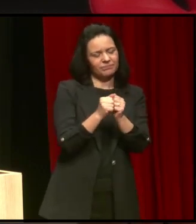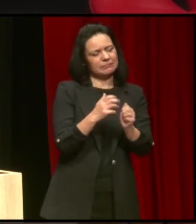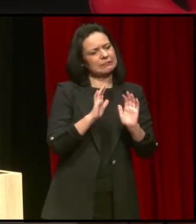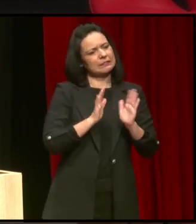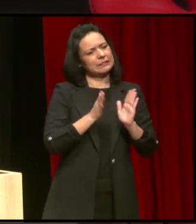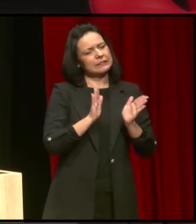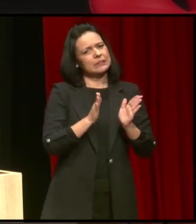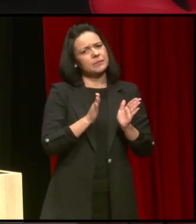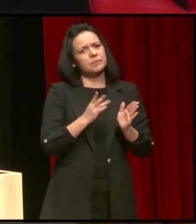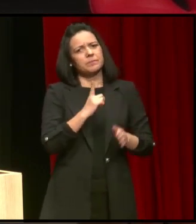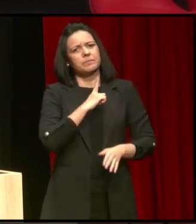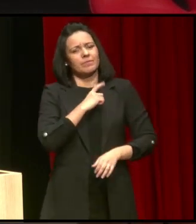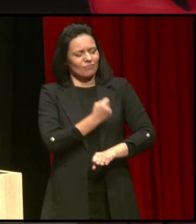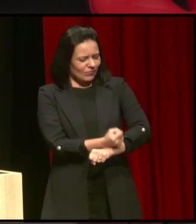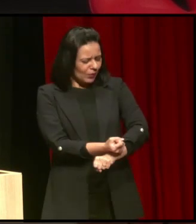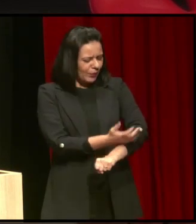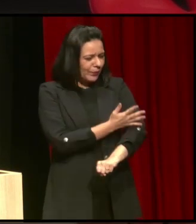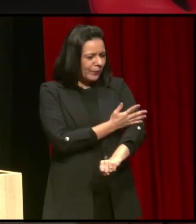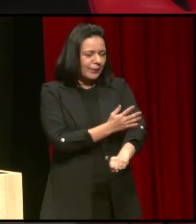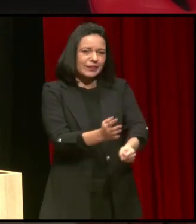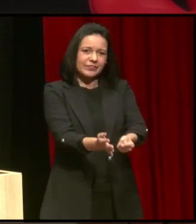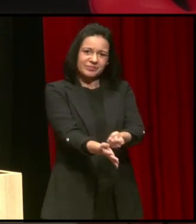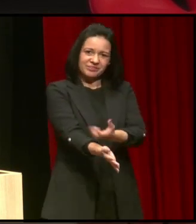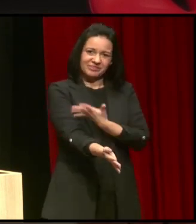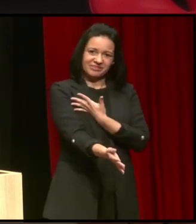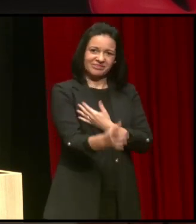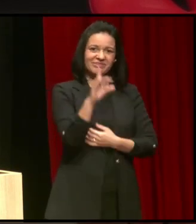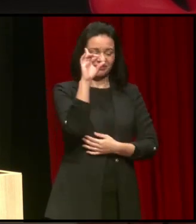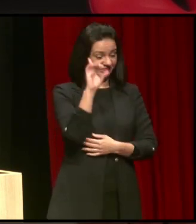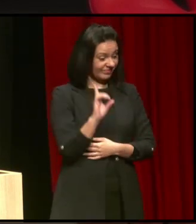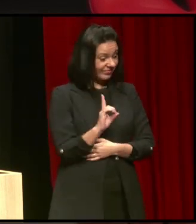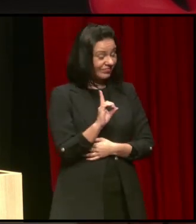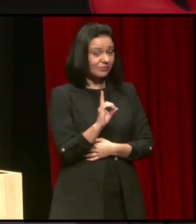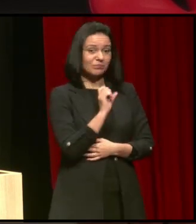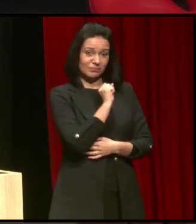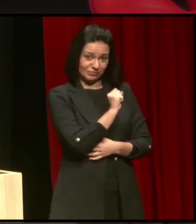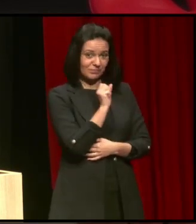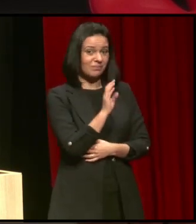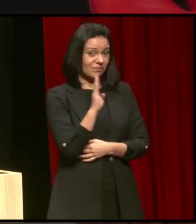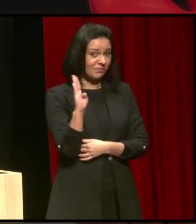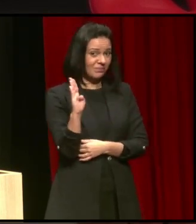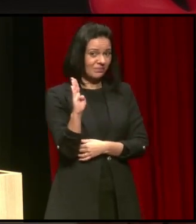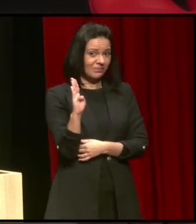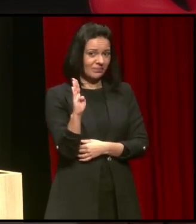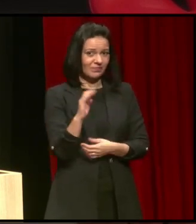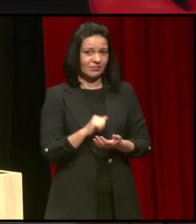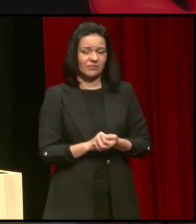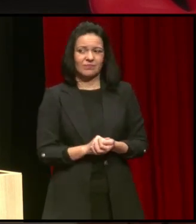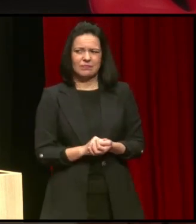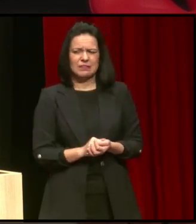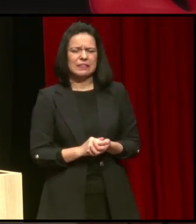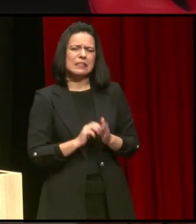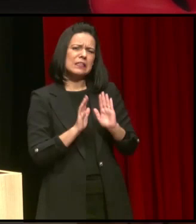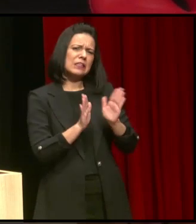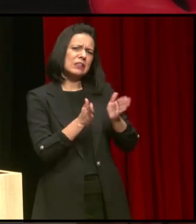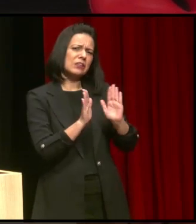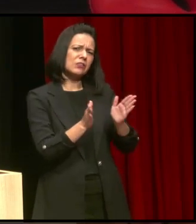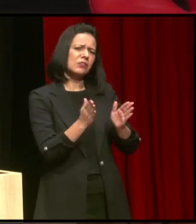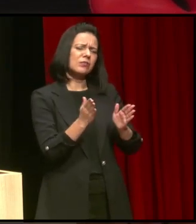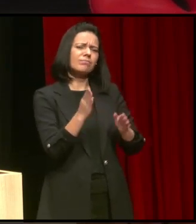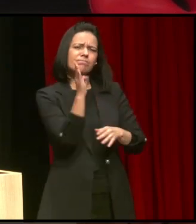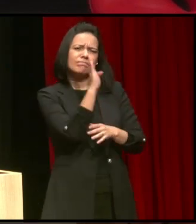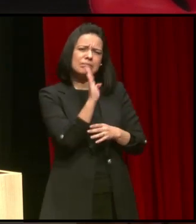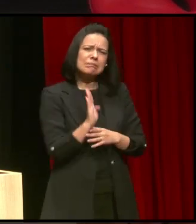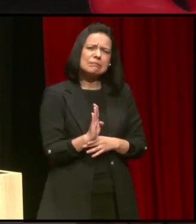emocionou como diretor da Sociedade Bíblica do Brasil. Em vários lugares do